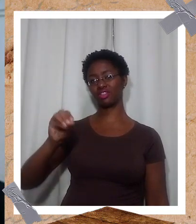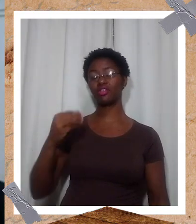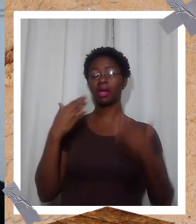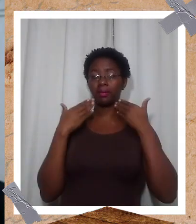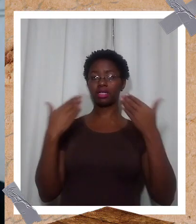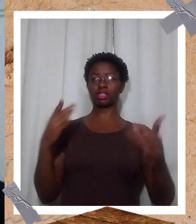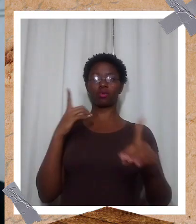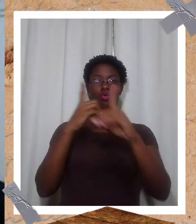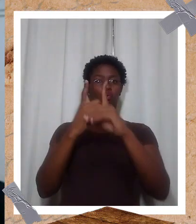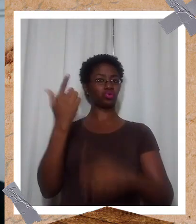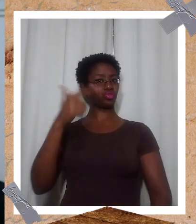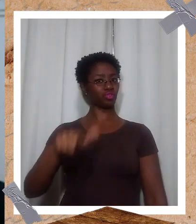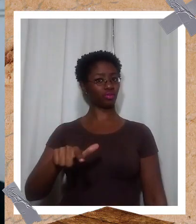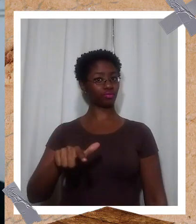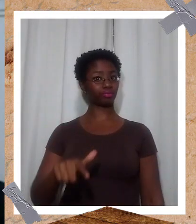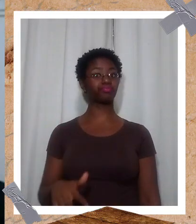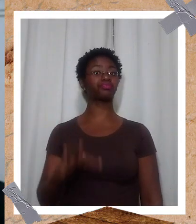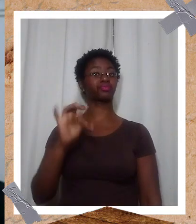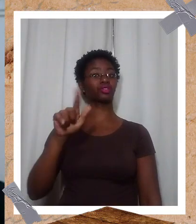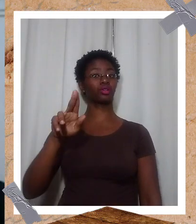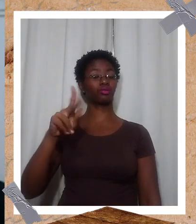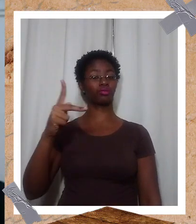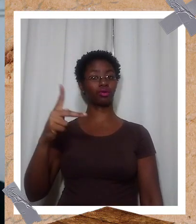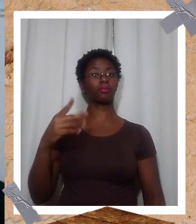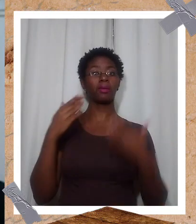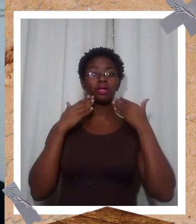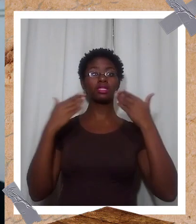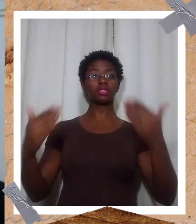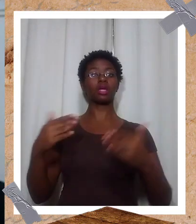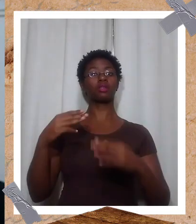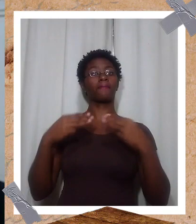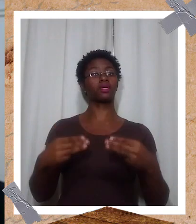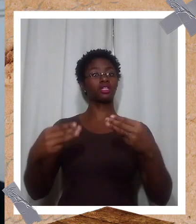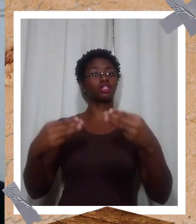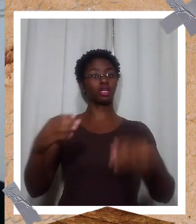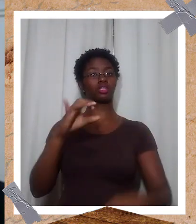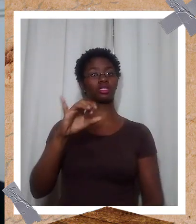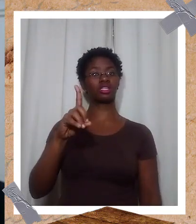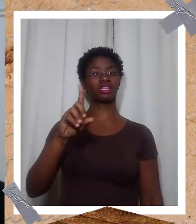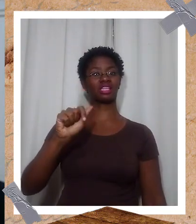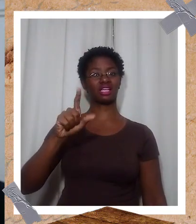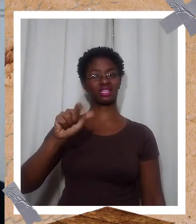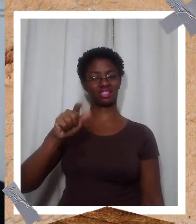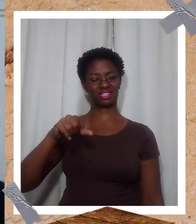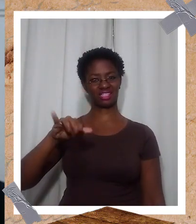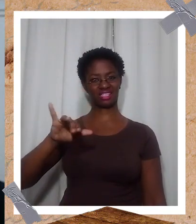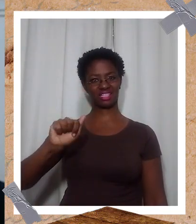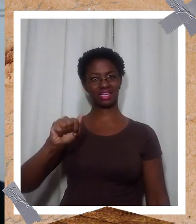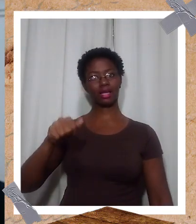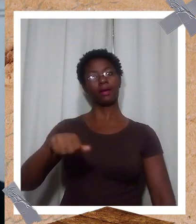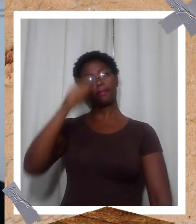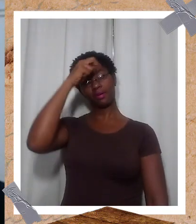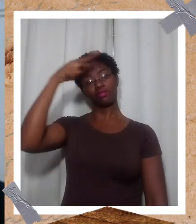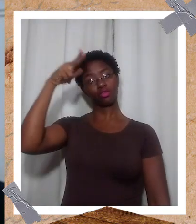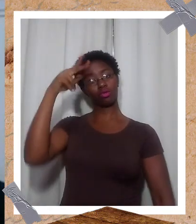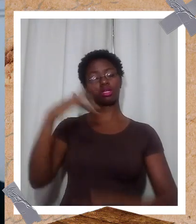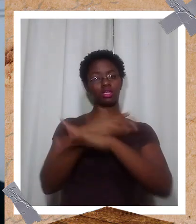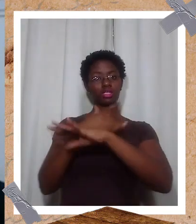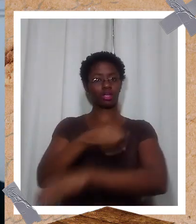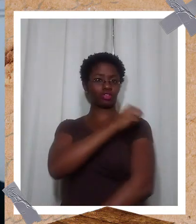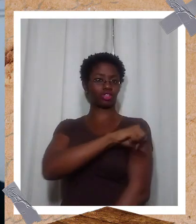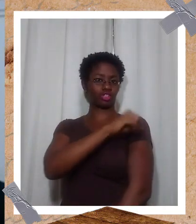encontros. A FLUP é apresentada pelo Ministério da Cidadania, Prefeitura da cidade do Rio de